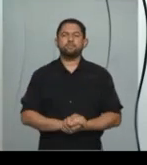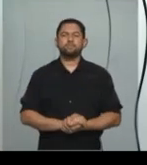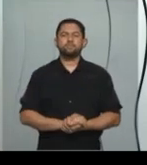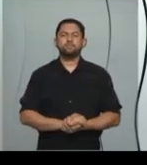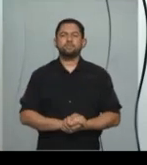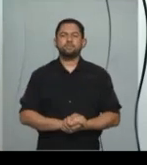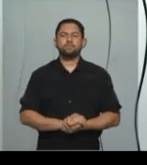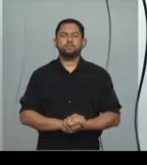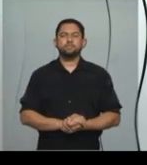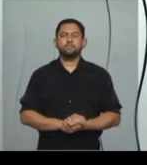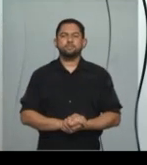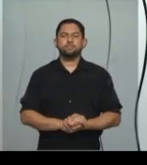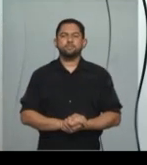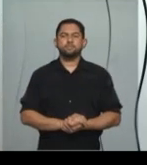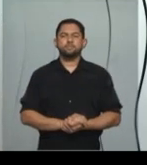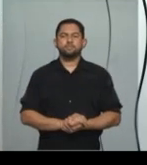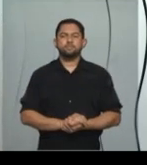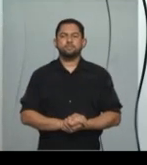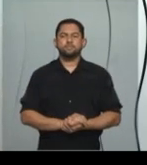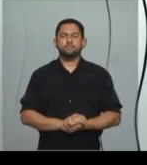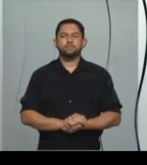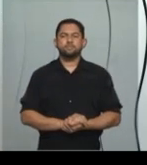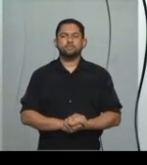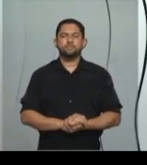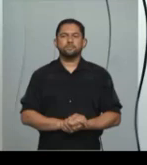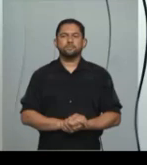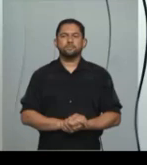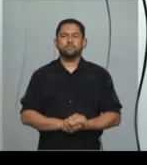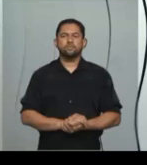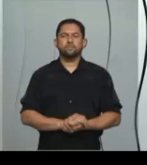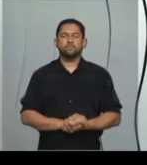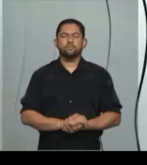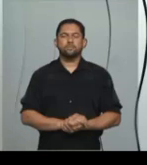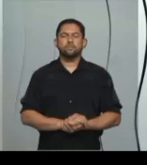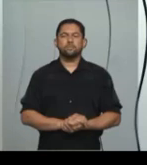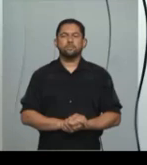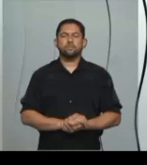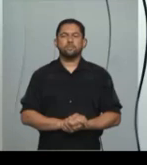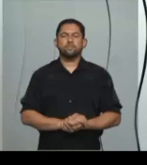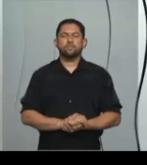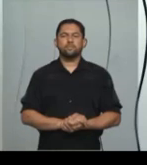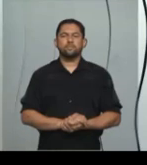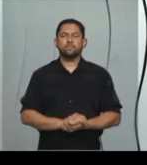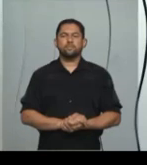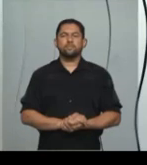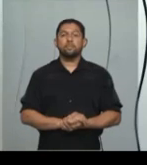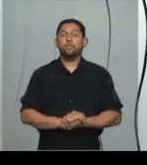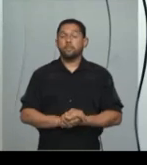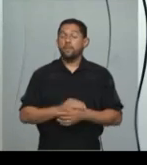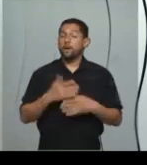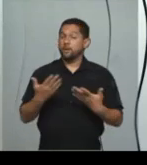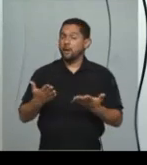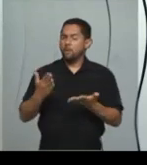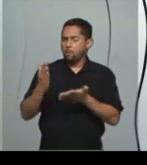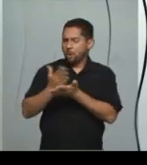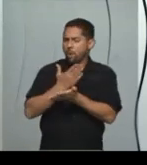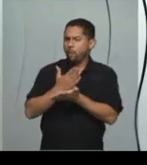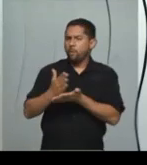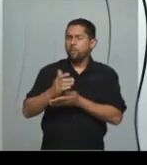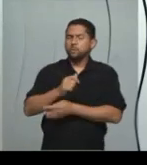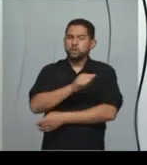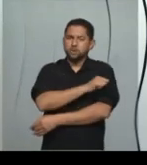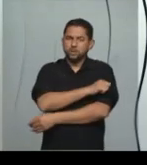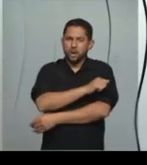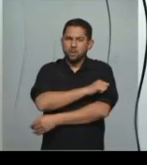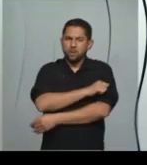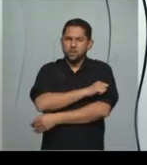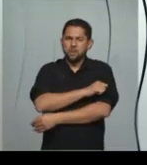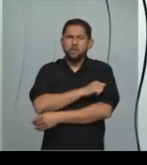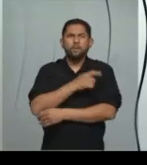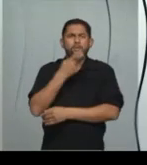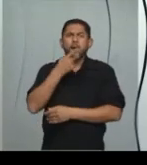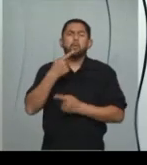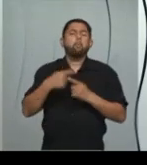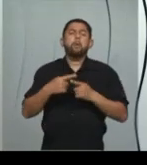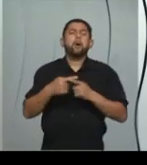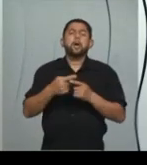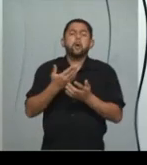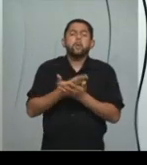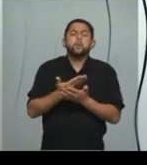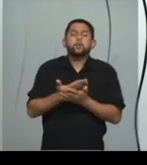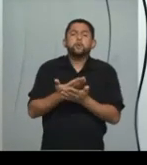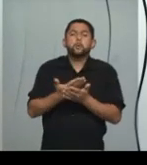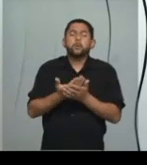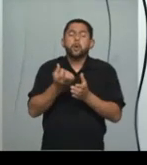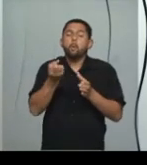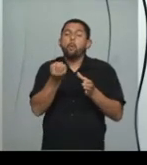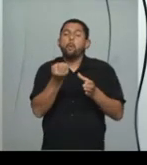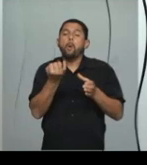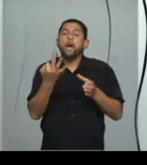Bom, dando continuidade, muitos alunos me perguntam, mas por que eu estudo concentração? Concentração é algo que